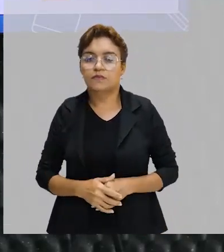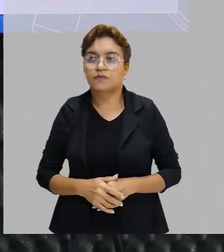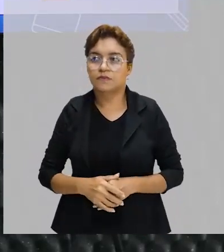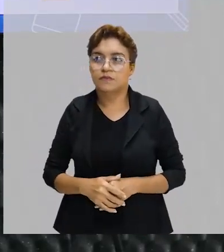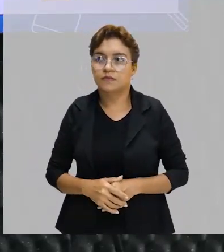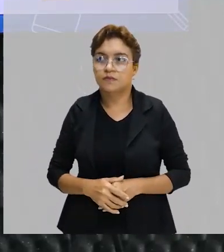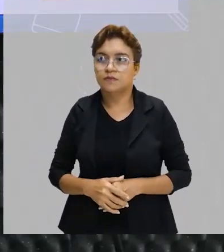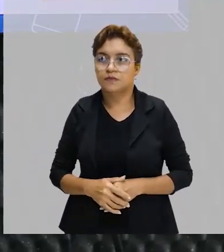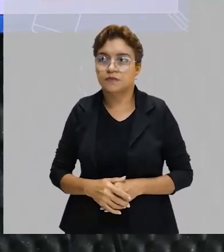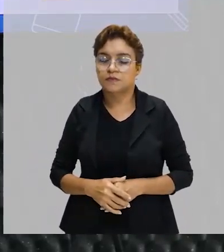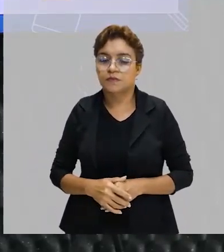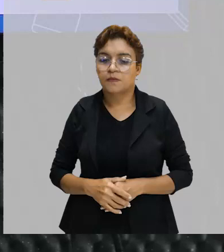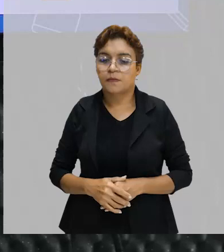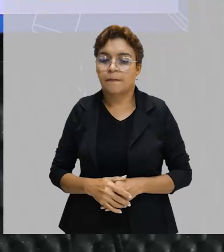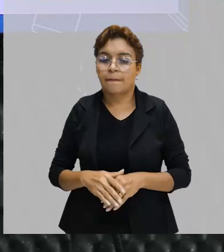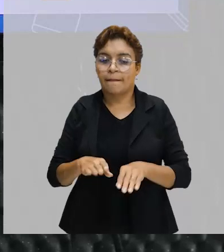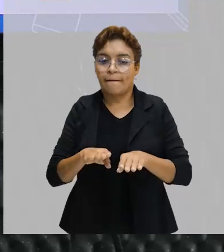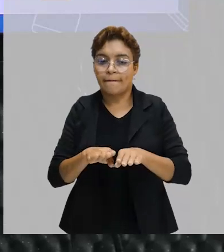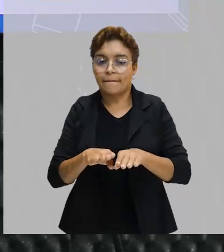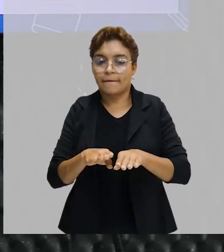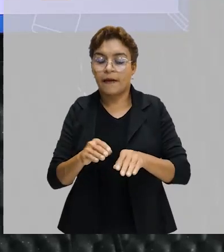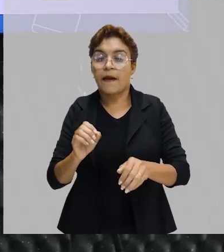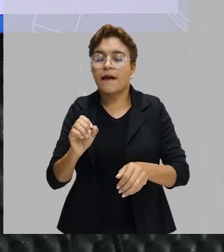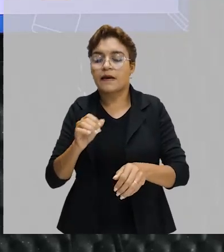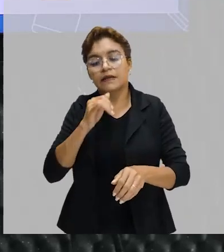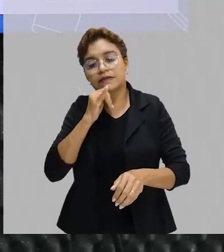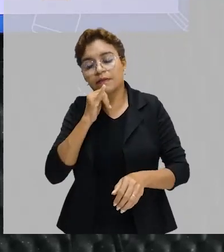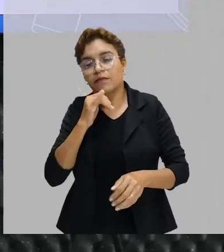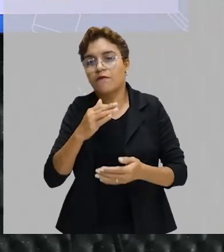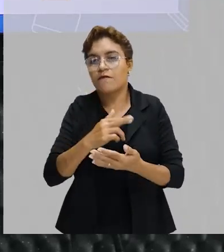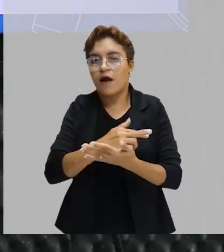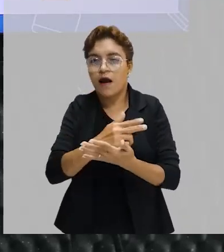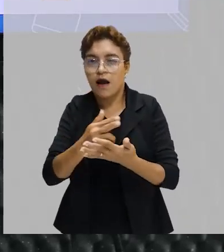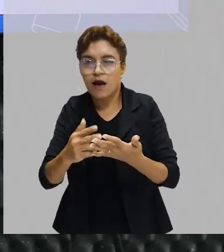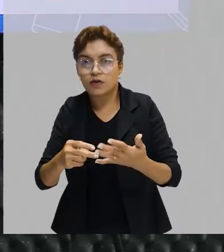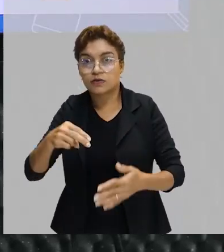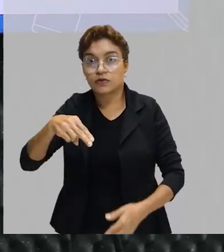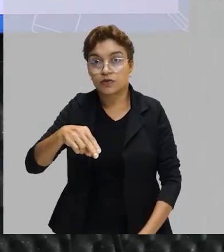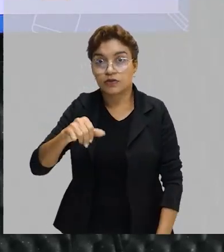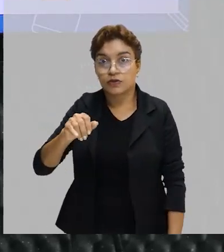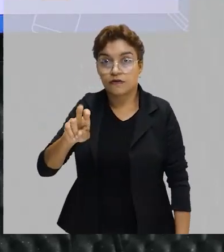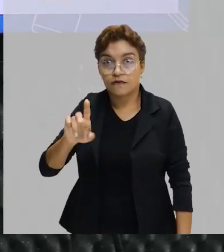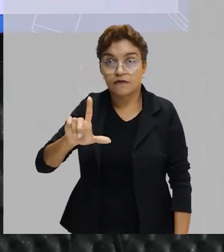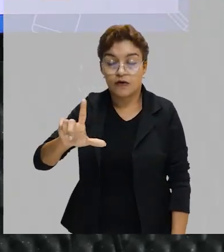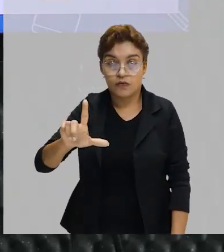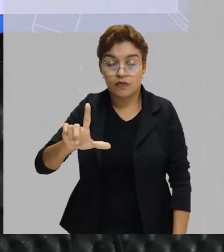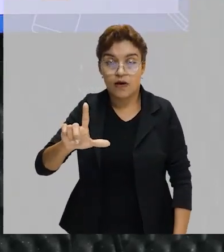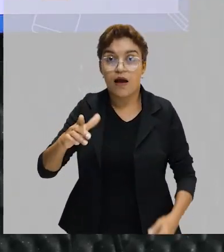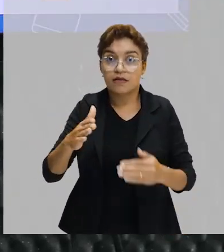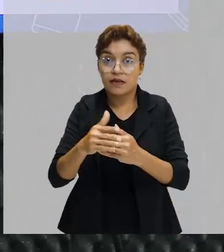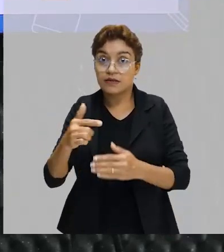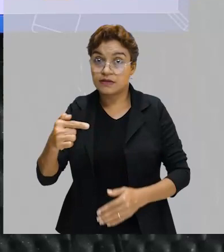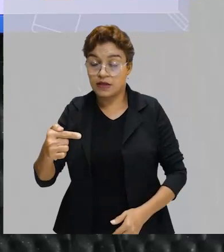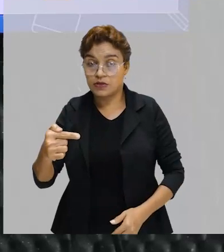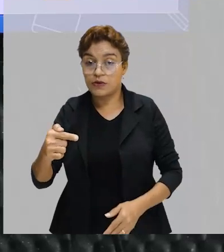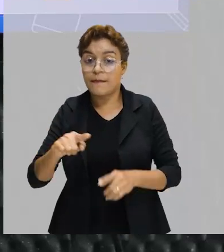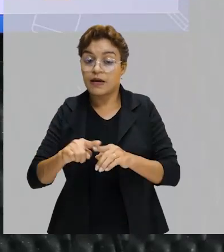atualmente, esse nível ele para no nível 7, certo? Mas entre esses níveis